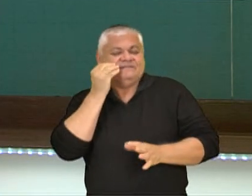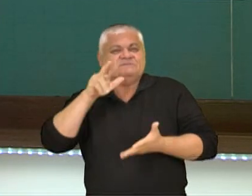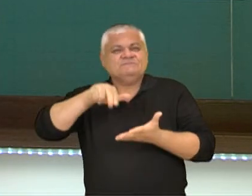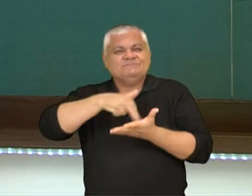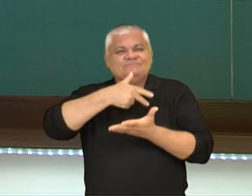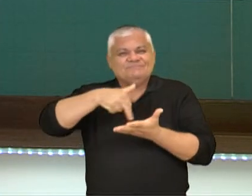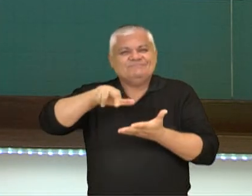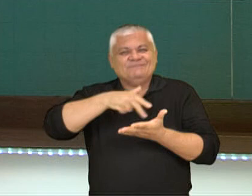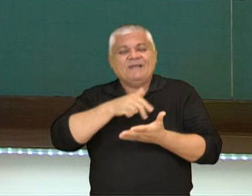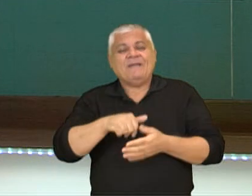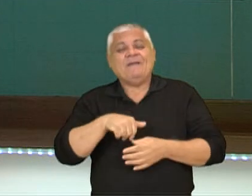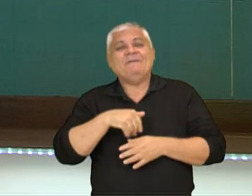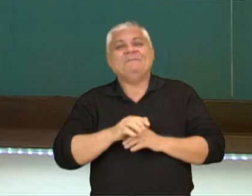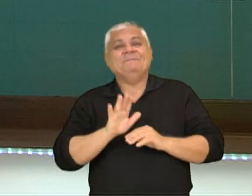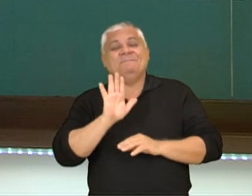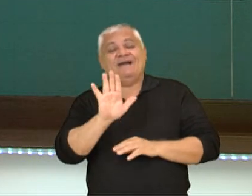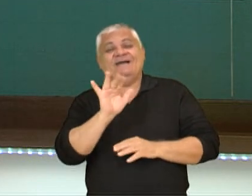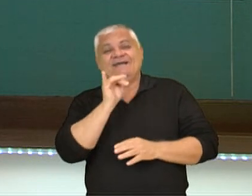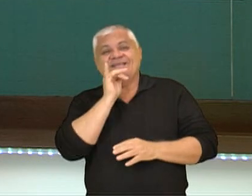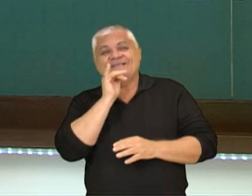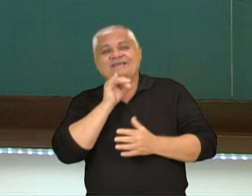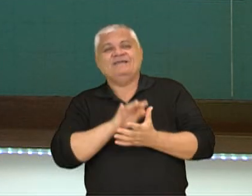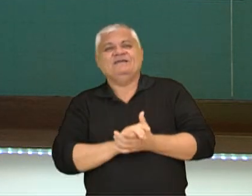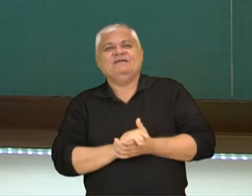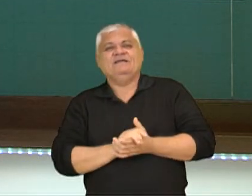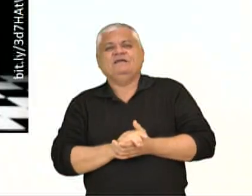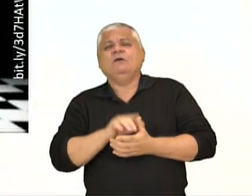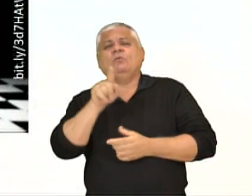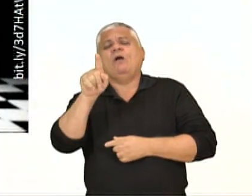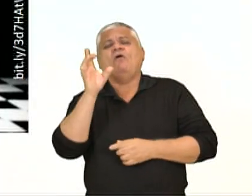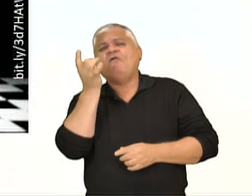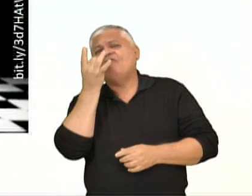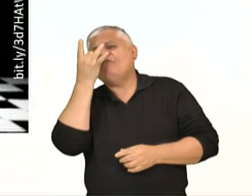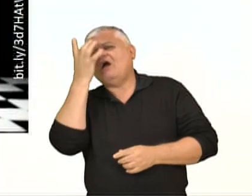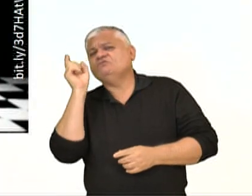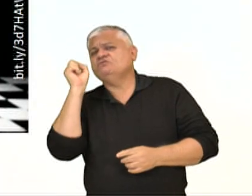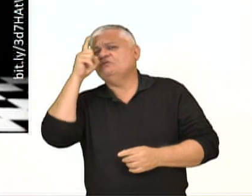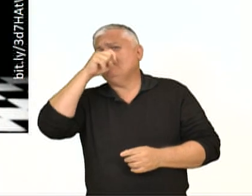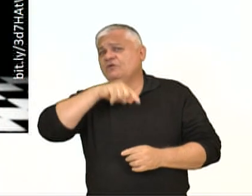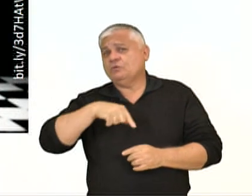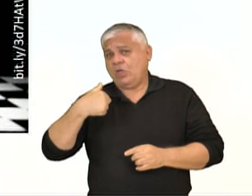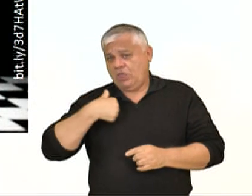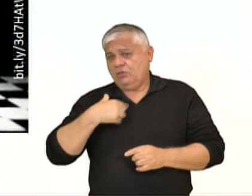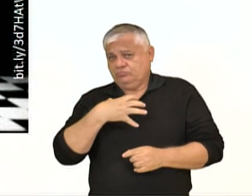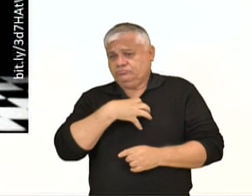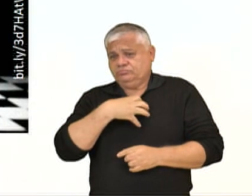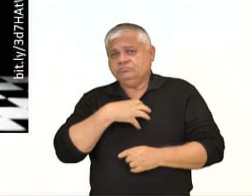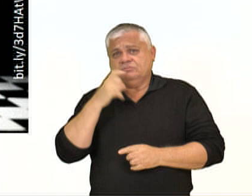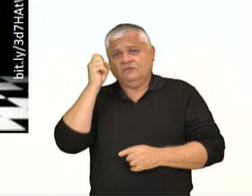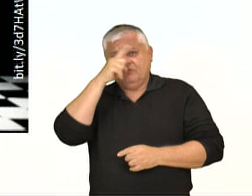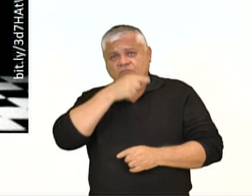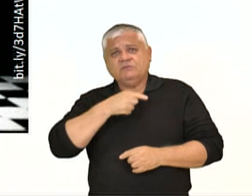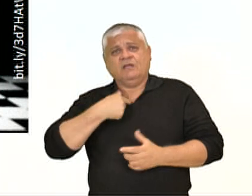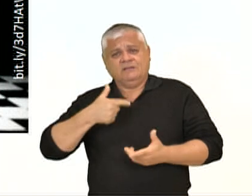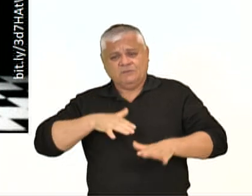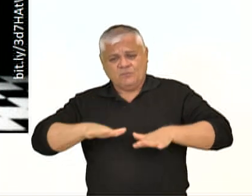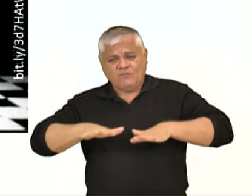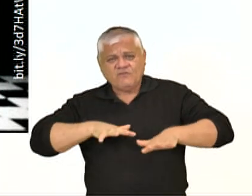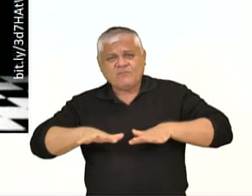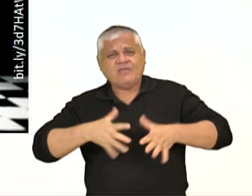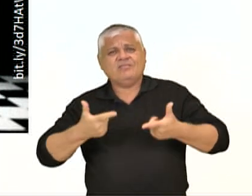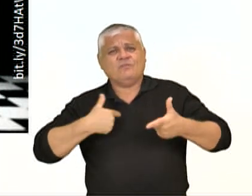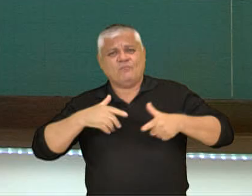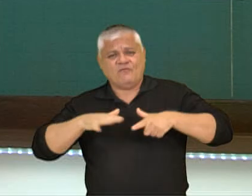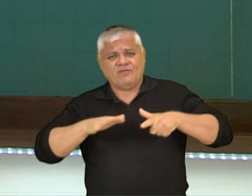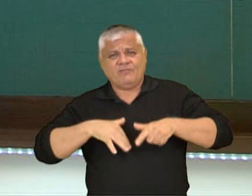não deixo de fazer, tá? E quais são as facilidades e as dificuldades? Para mim, eu tenho dificuldade na questão ali motora mesmo. Parece que todo mundo está indo para o